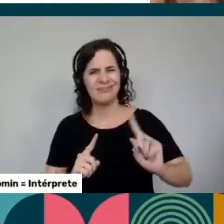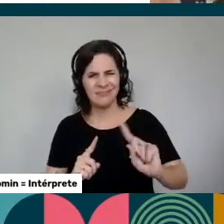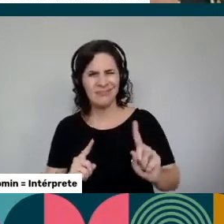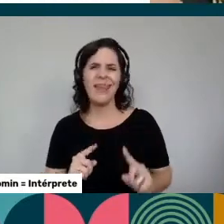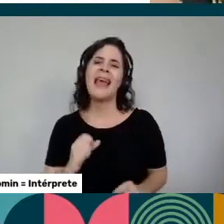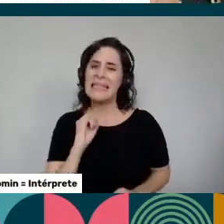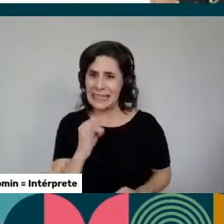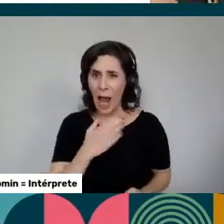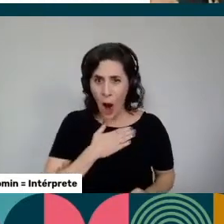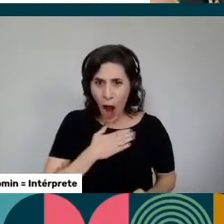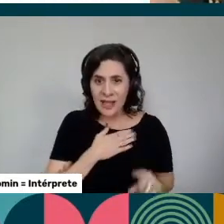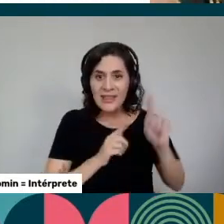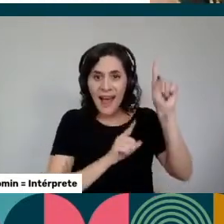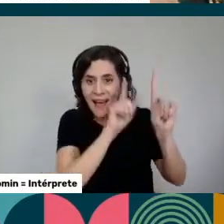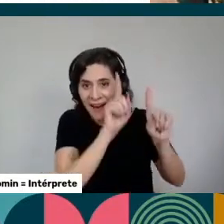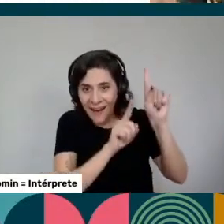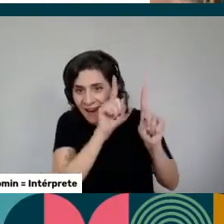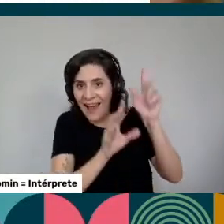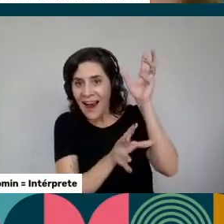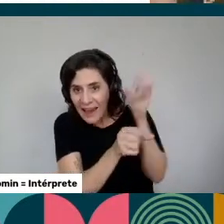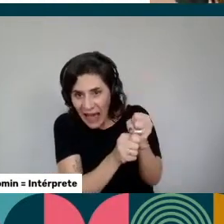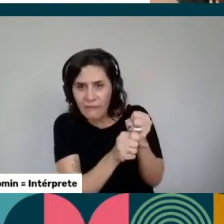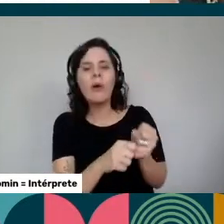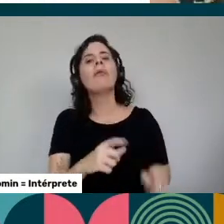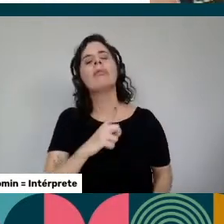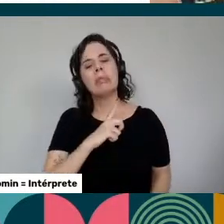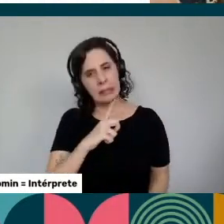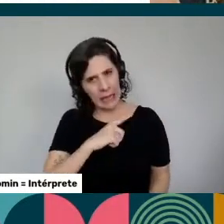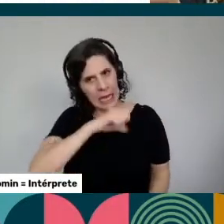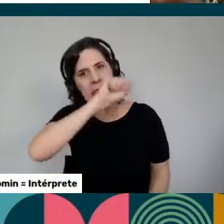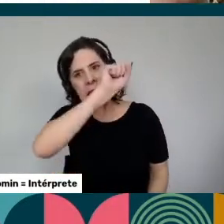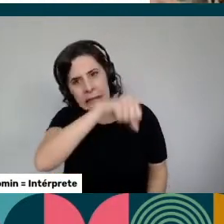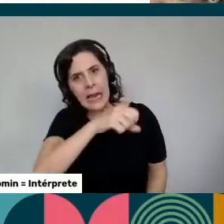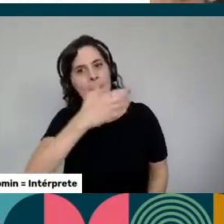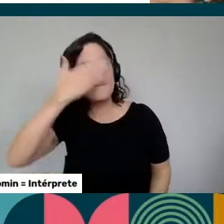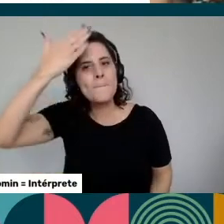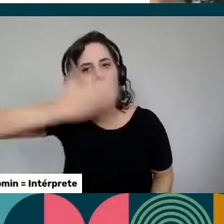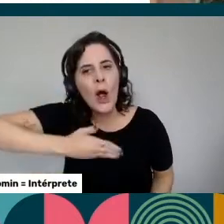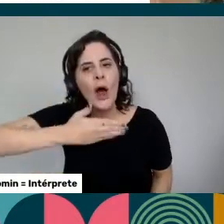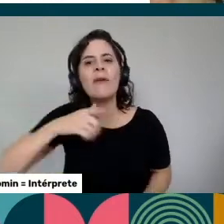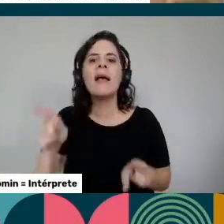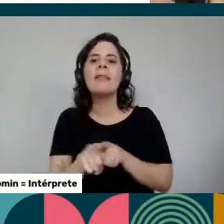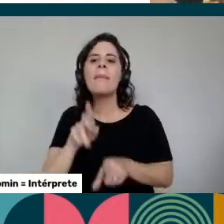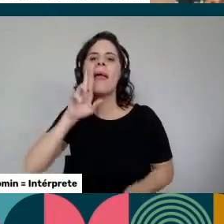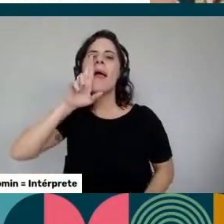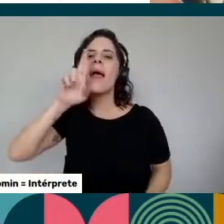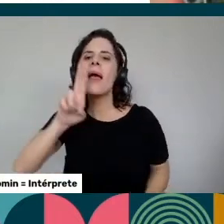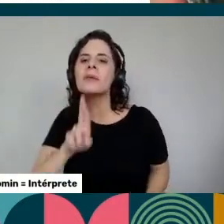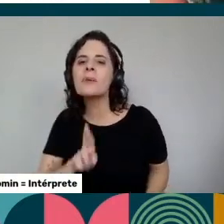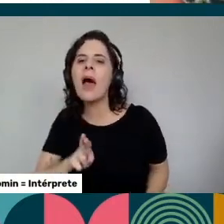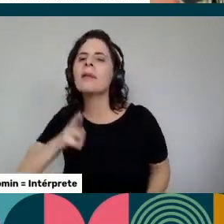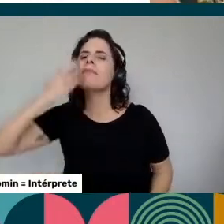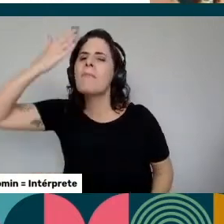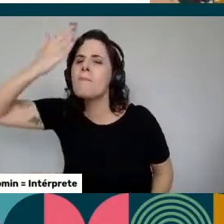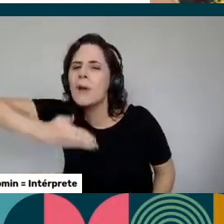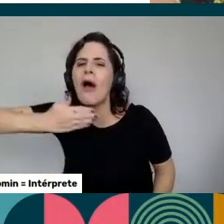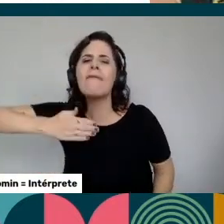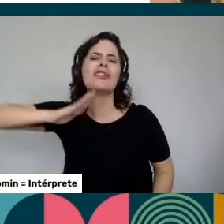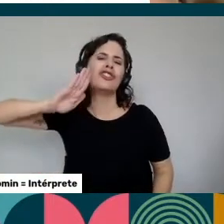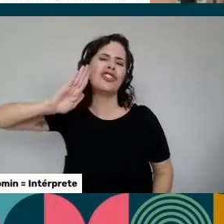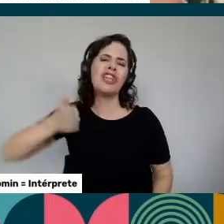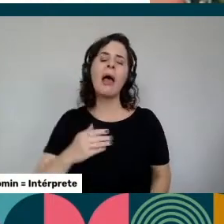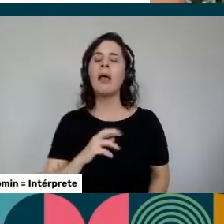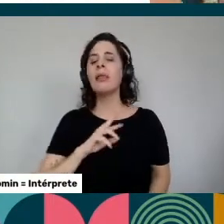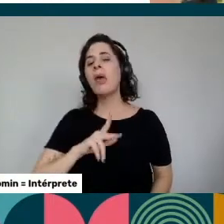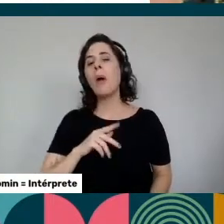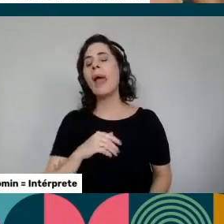gosta do impacto já tem resultado comprovado, né, que não é uma pauta, não é para